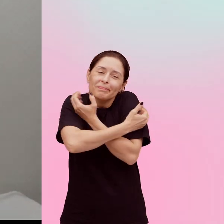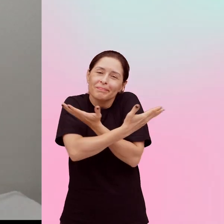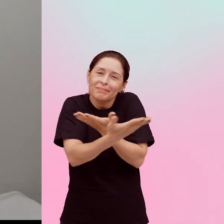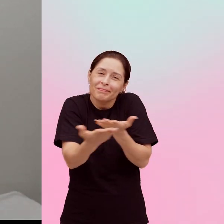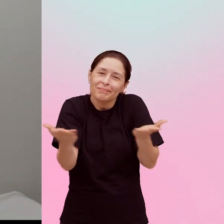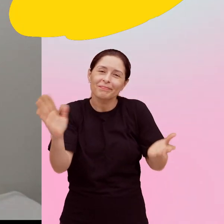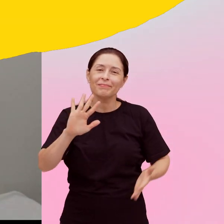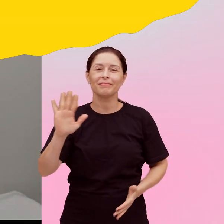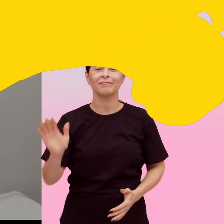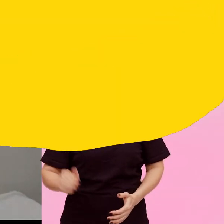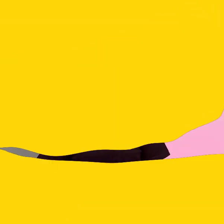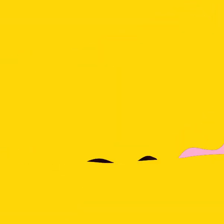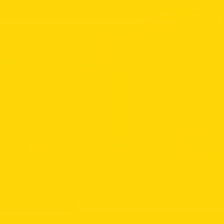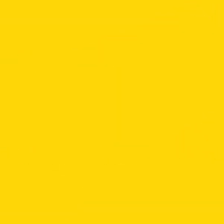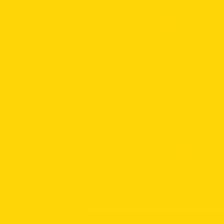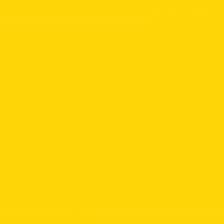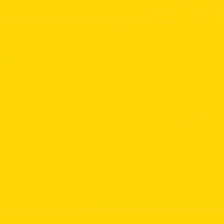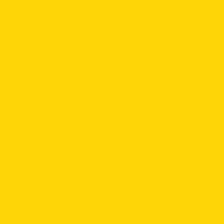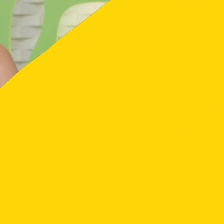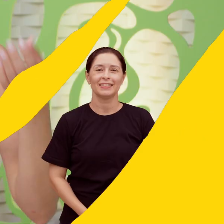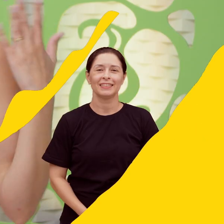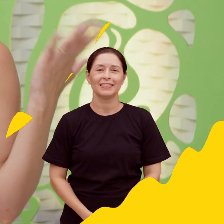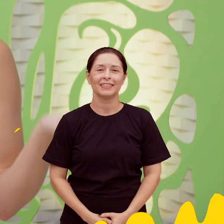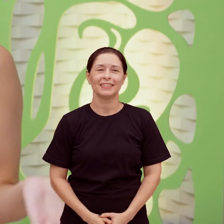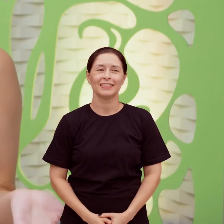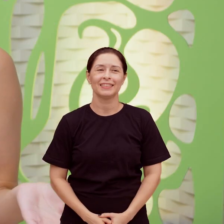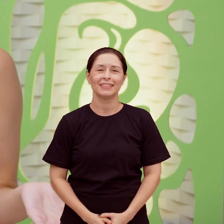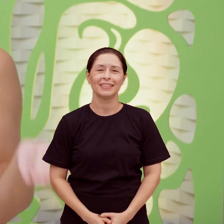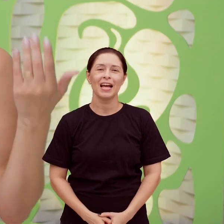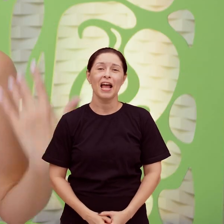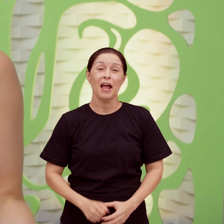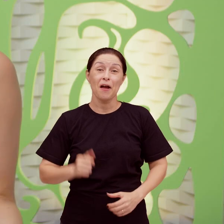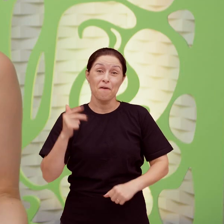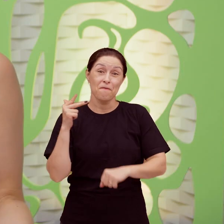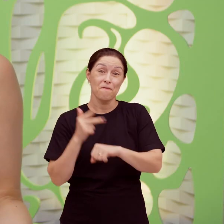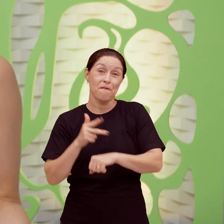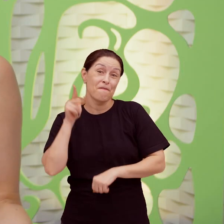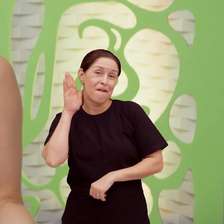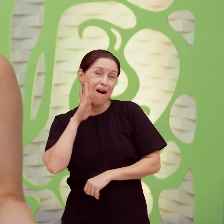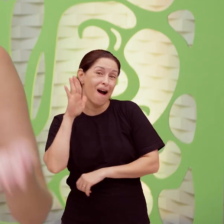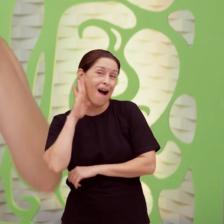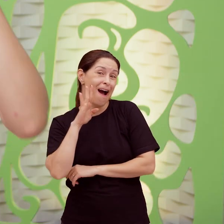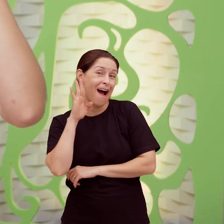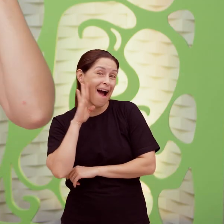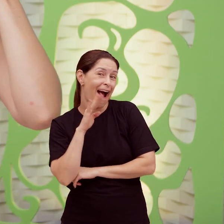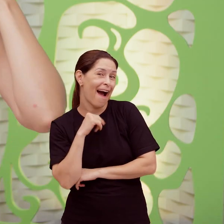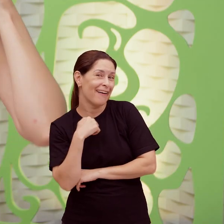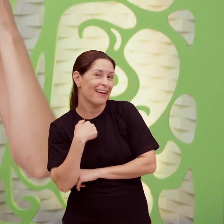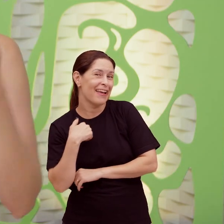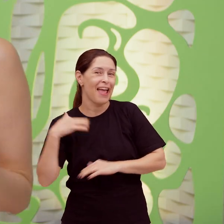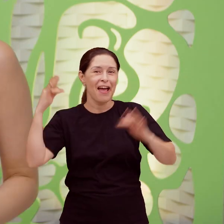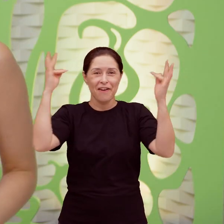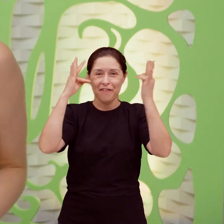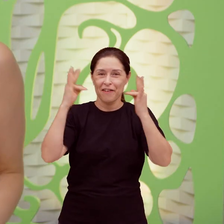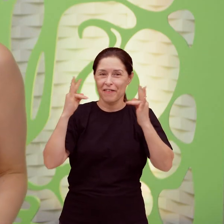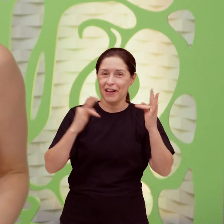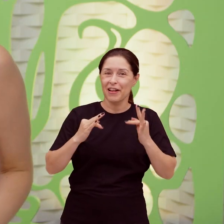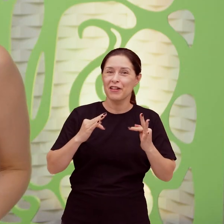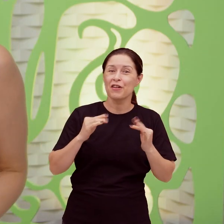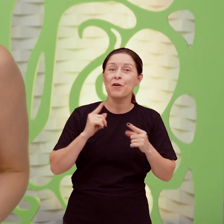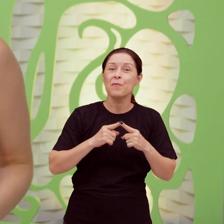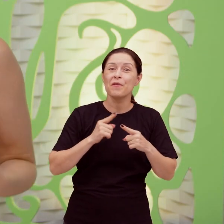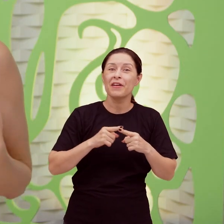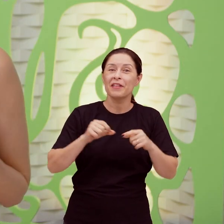Um abraço, tchau! Ai, gente, o vídeo do Guilherme ficou tão legal, né? E eu fiquei super feliz porque ele tem